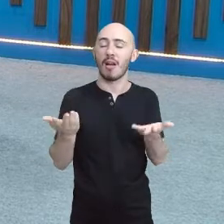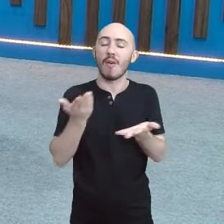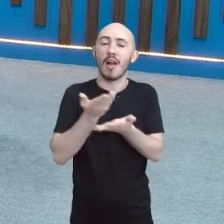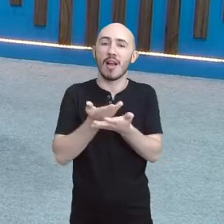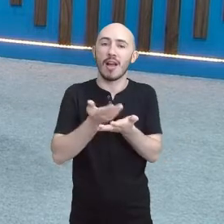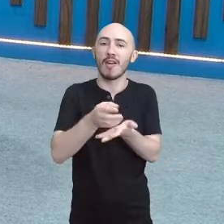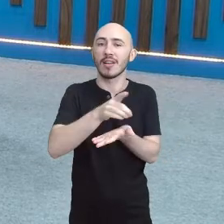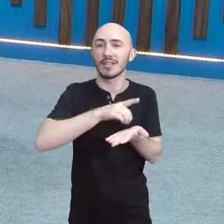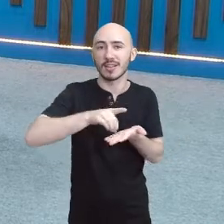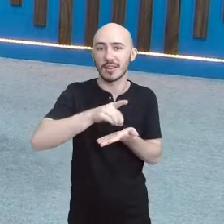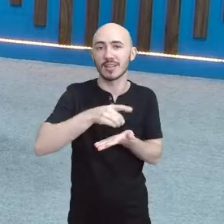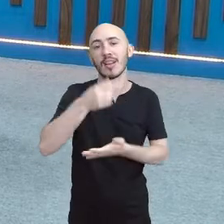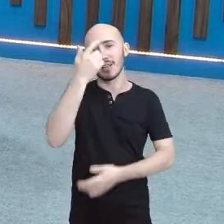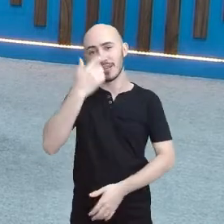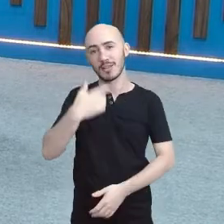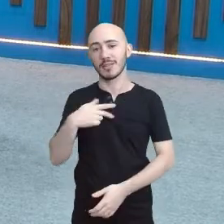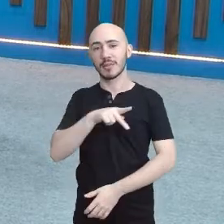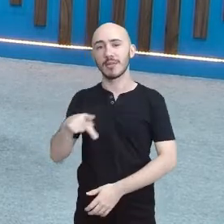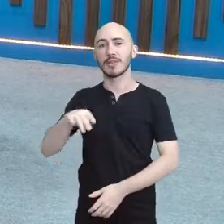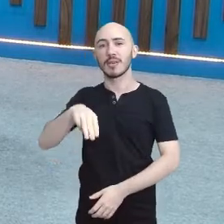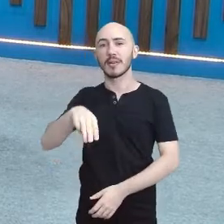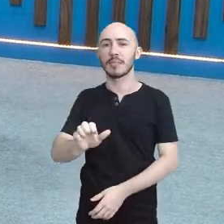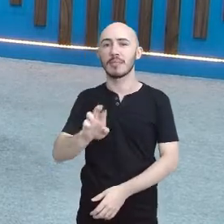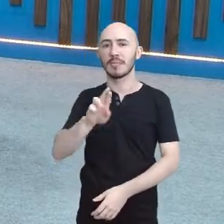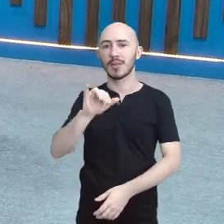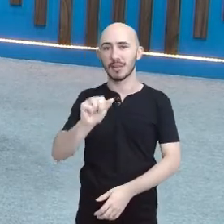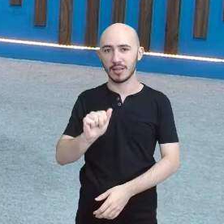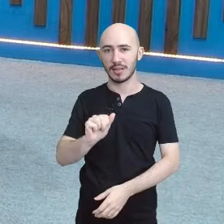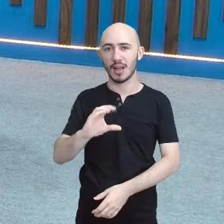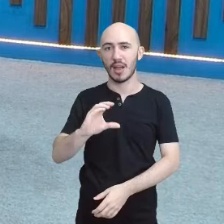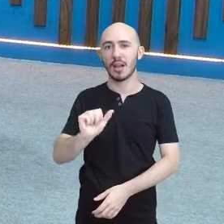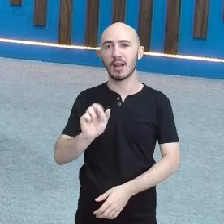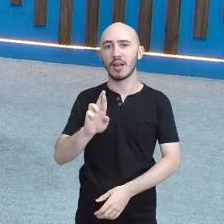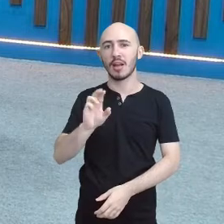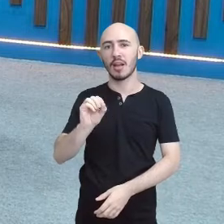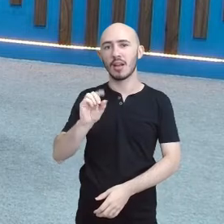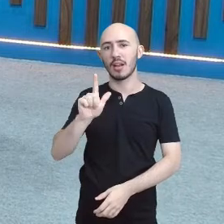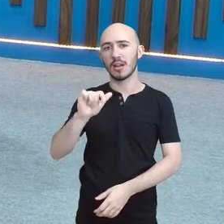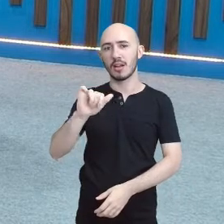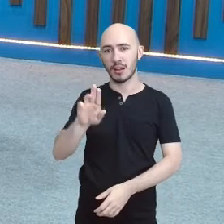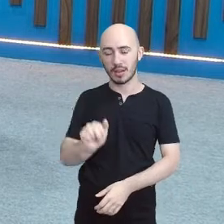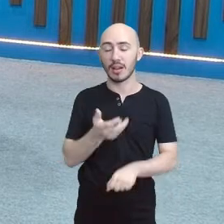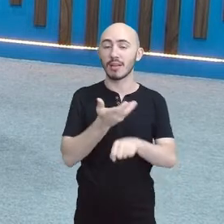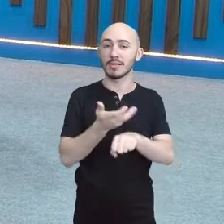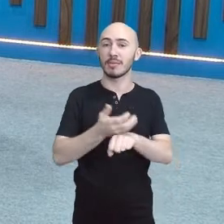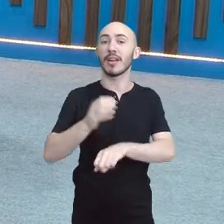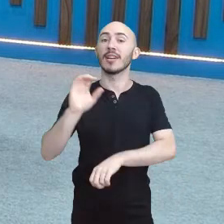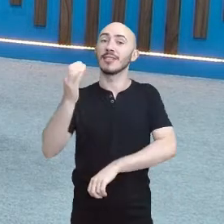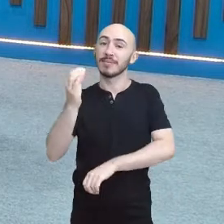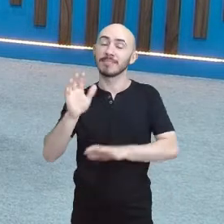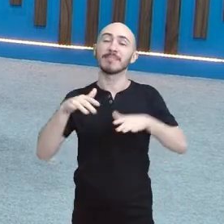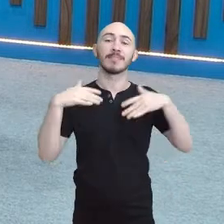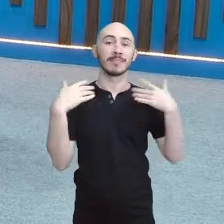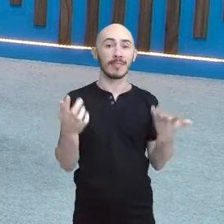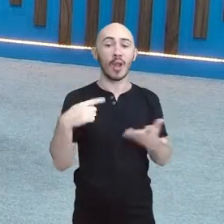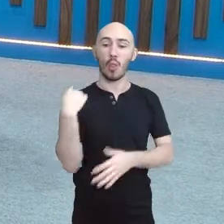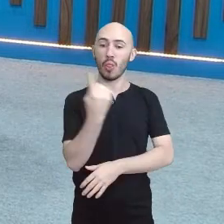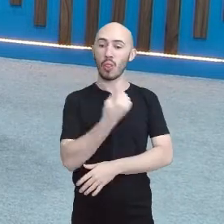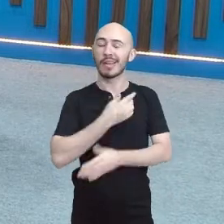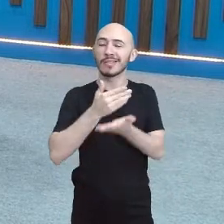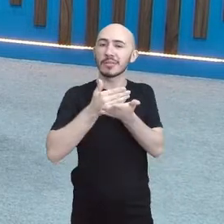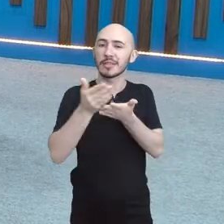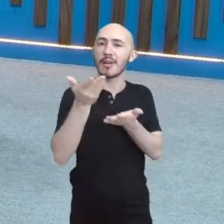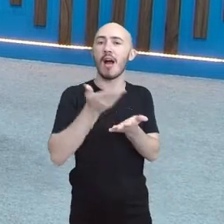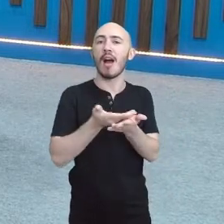Eu sou a professora Maria Carolina e esta é a disciplina de Ciências. Pessoal, nós começamos a nossa aula